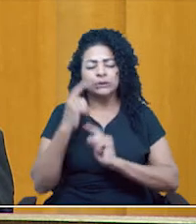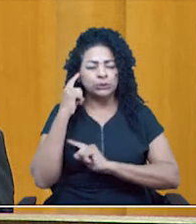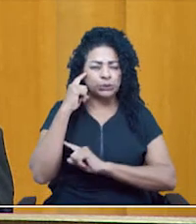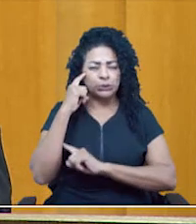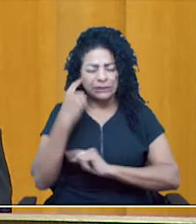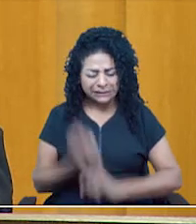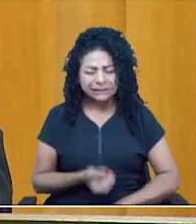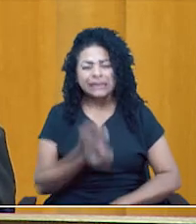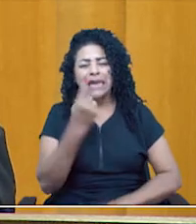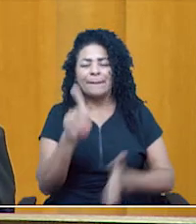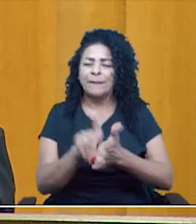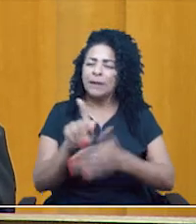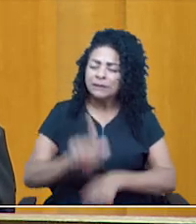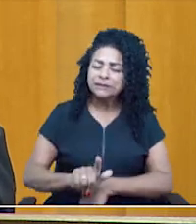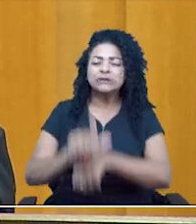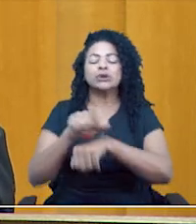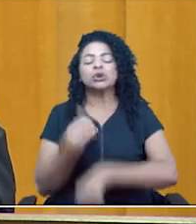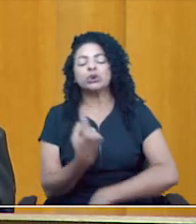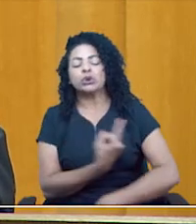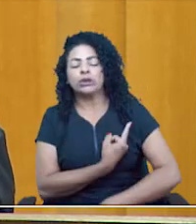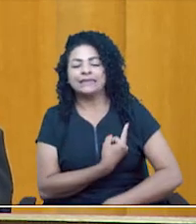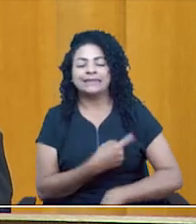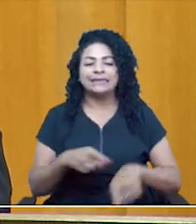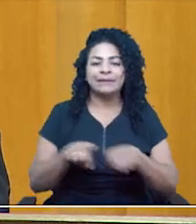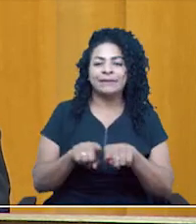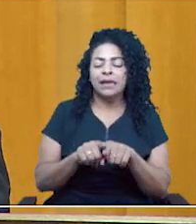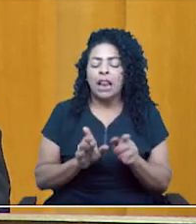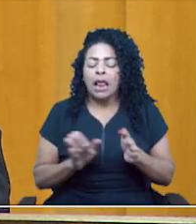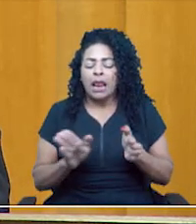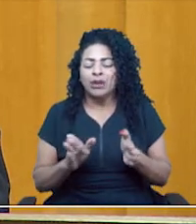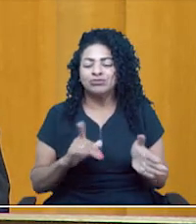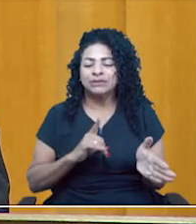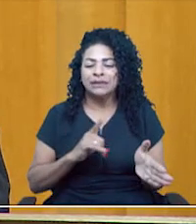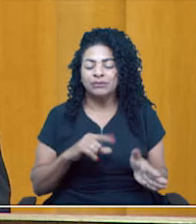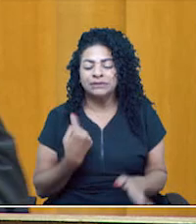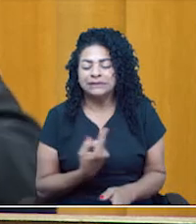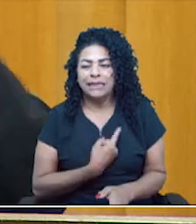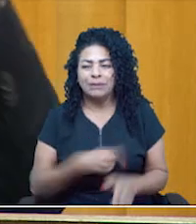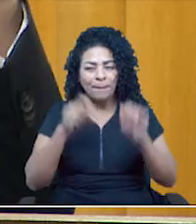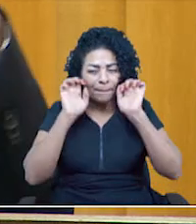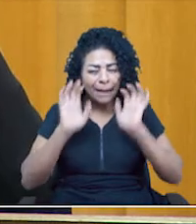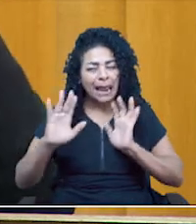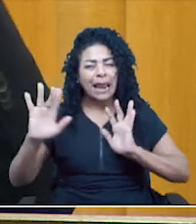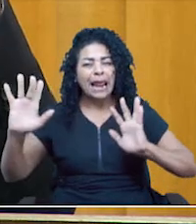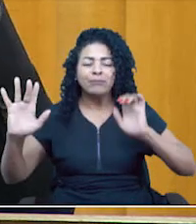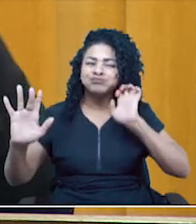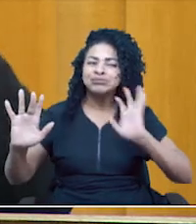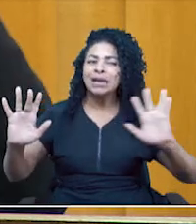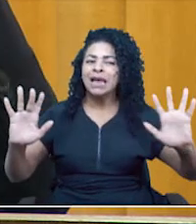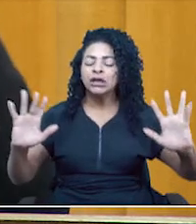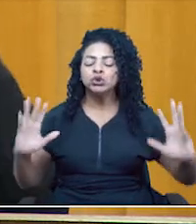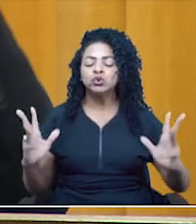gestores, nós todos gestores, em alguma medida, em algum espaço, estamos vendo a imagem completa da realidade ou nós estamos vendo